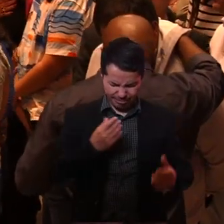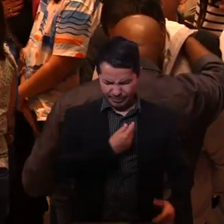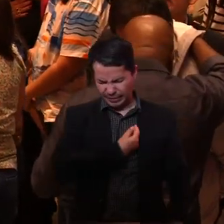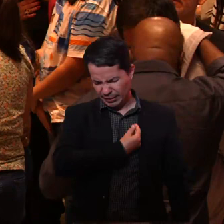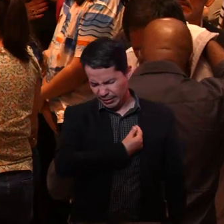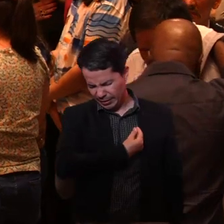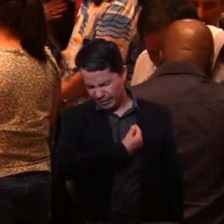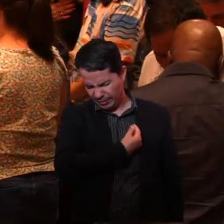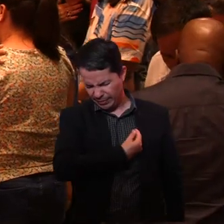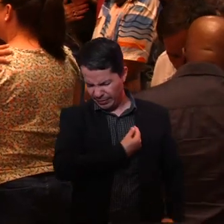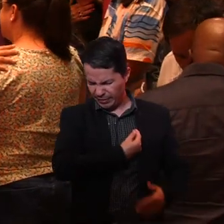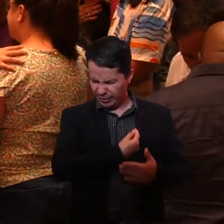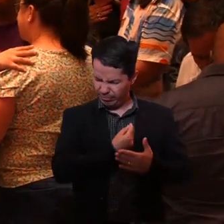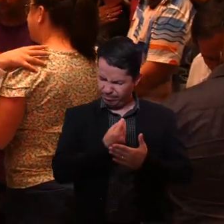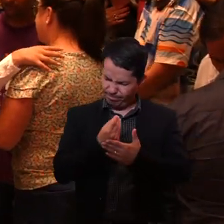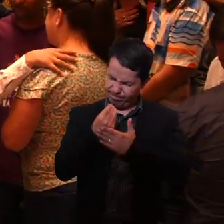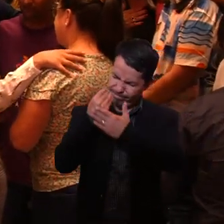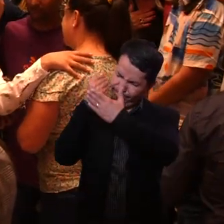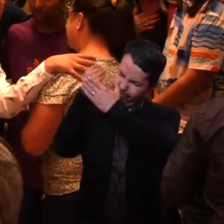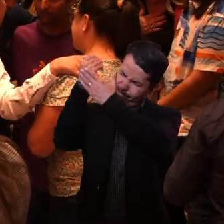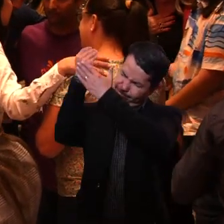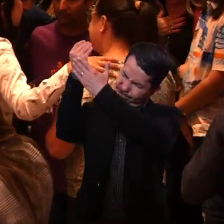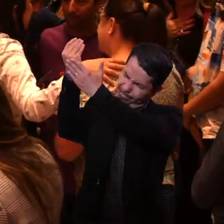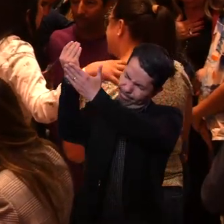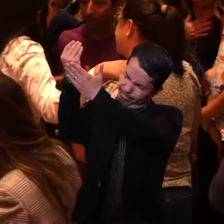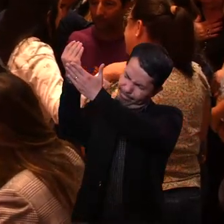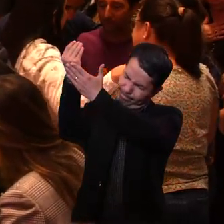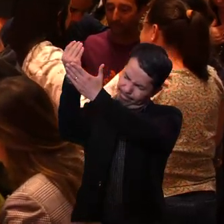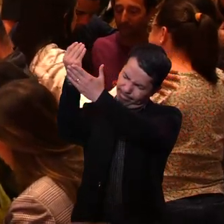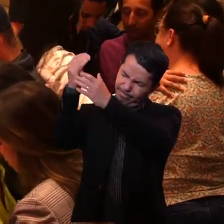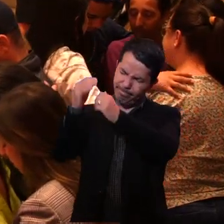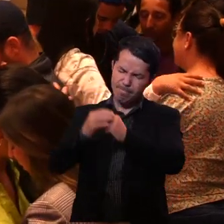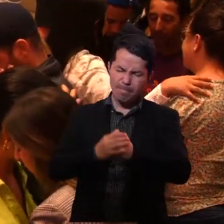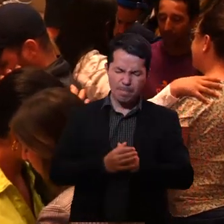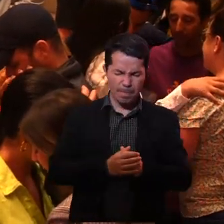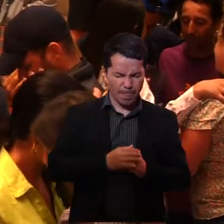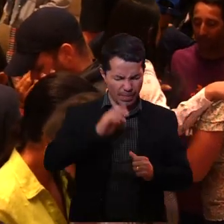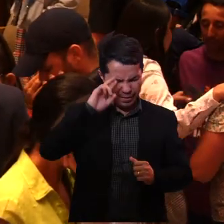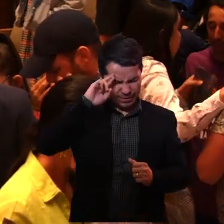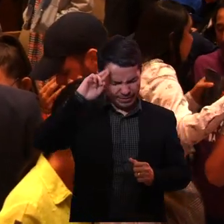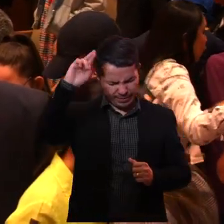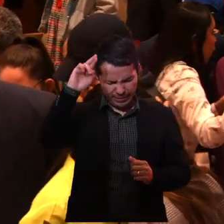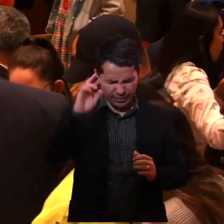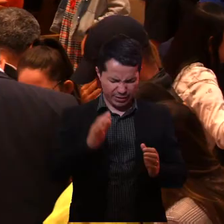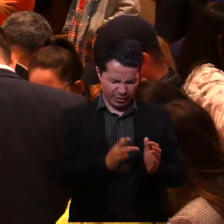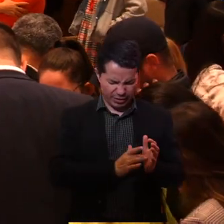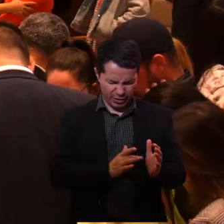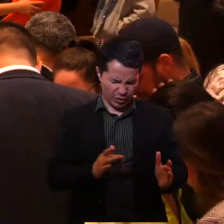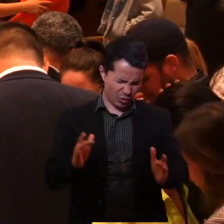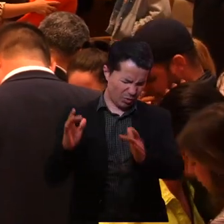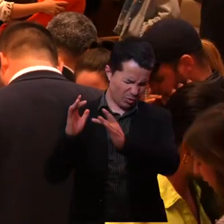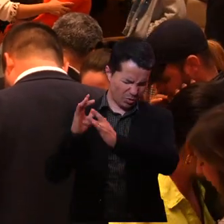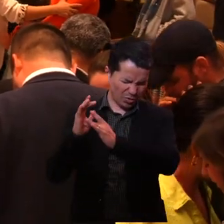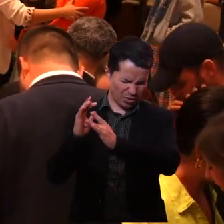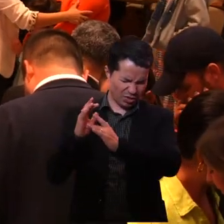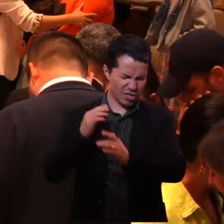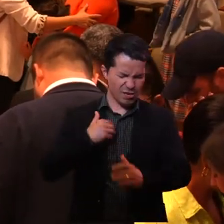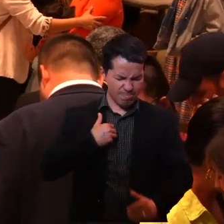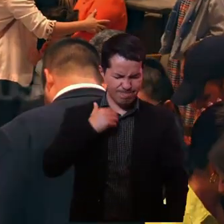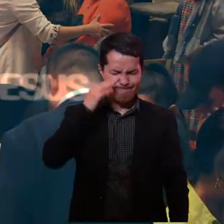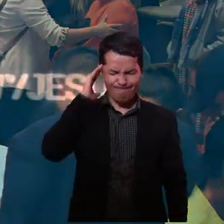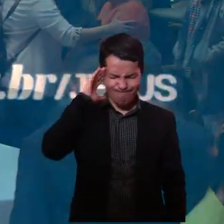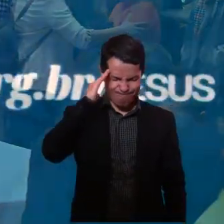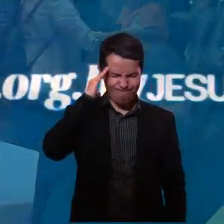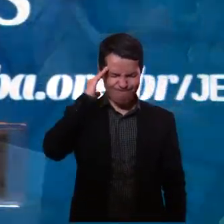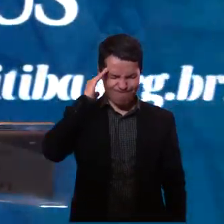a minha vida nas tuas mãos. Senhor Jesus, eu entendo que sou